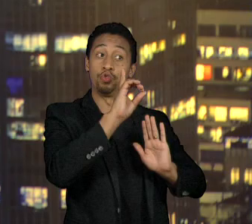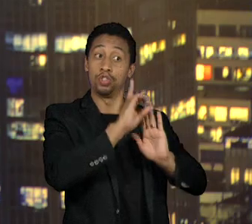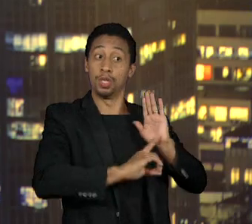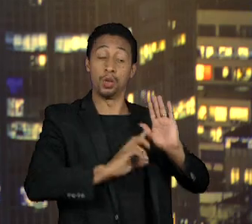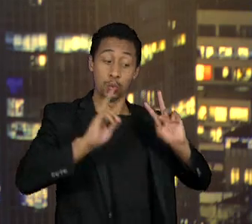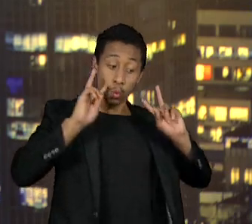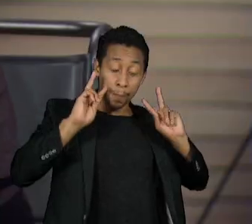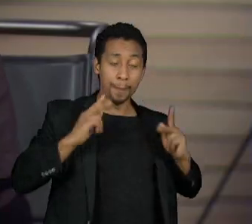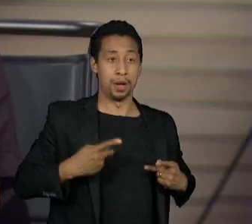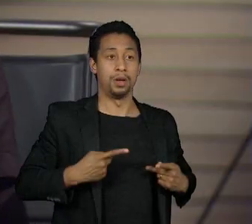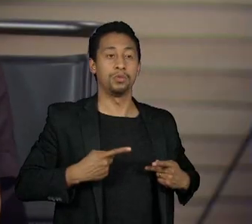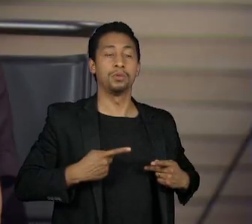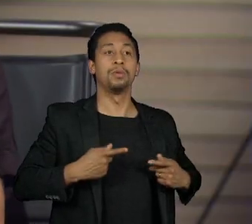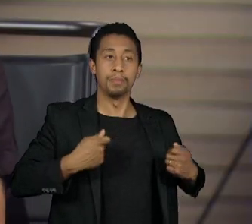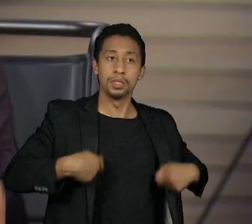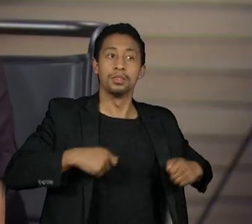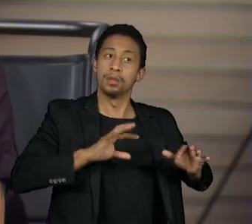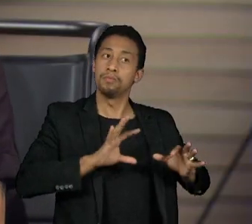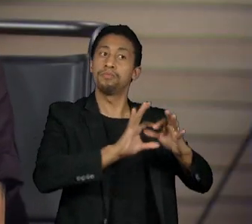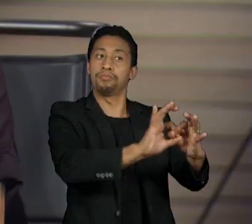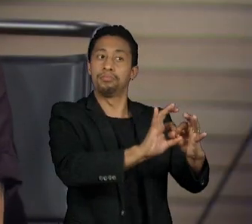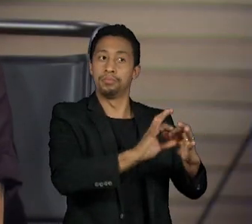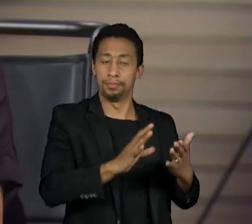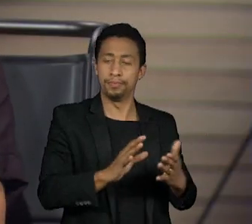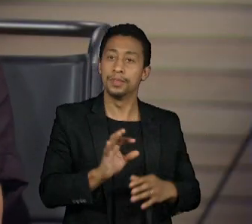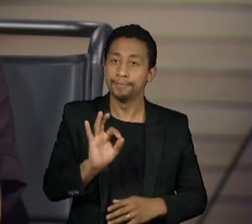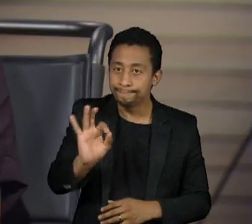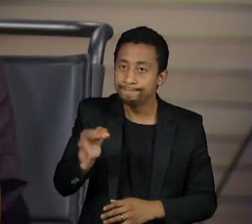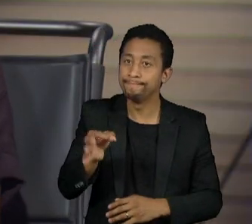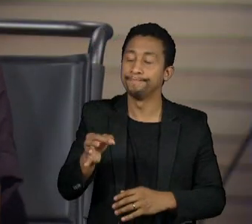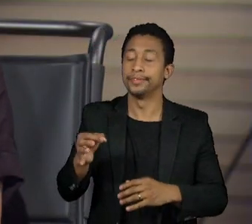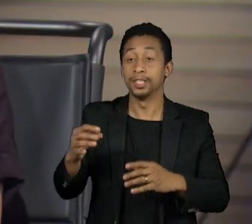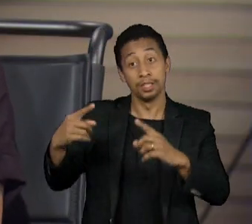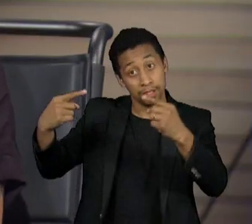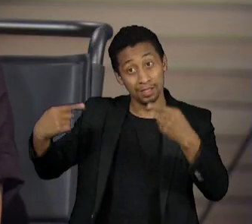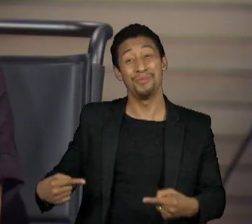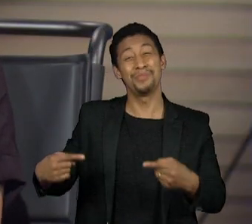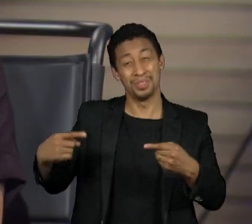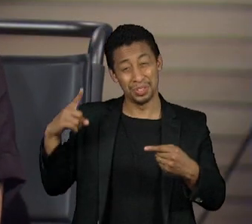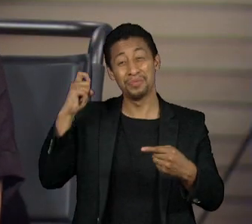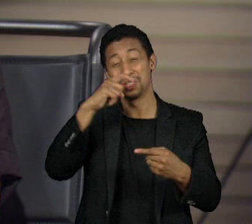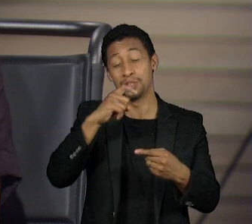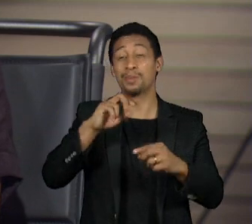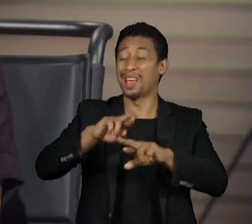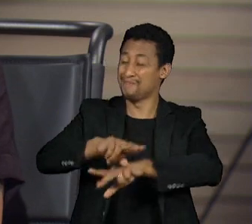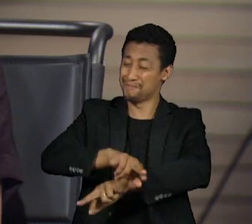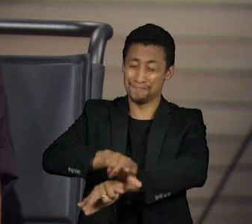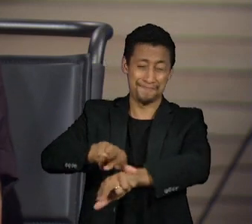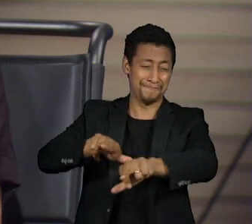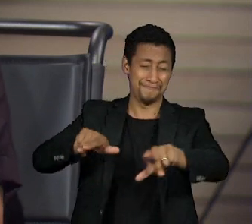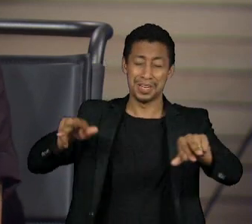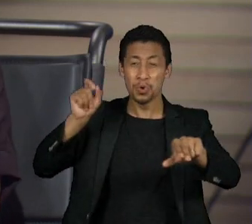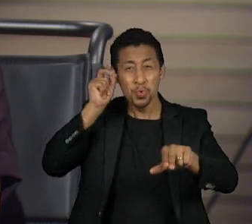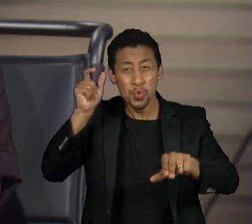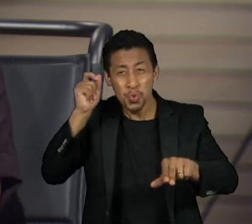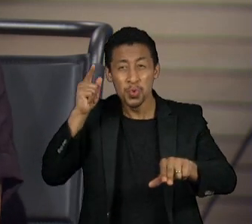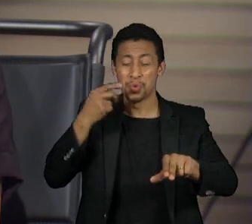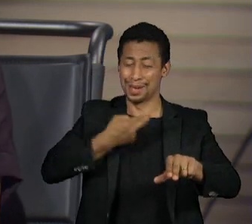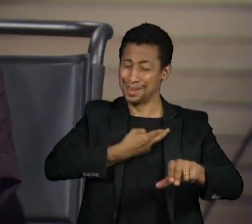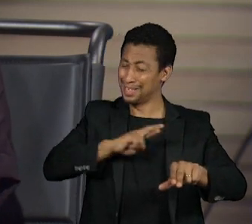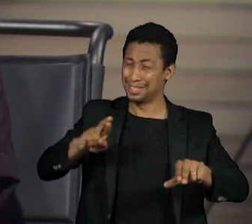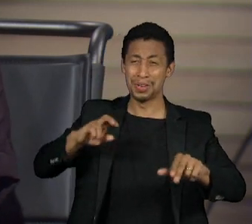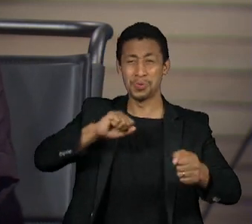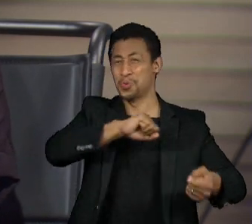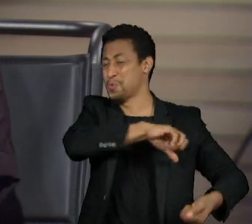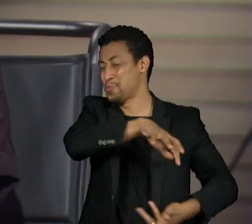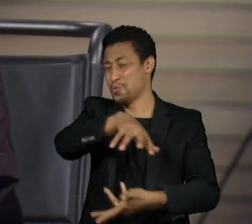humanos. Exatamente, esse é o desafio, né? Porque diante de toda essa diversidade cultural que a gente tem no planeta, né? É muito